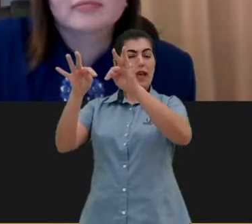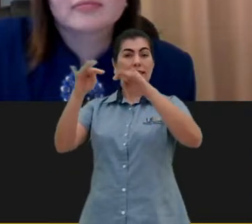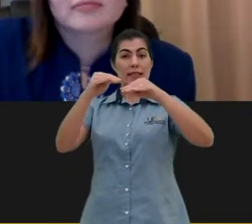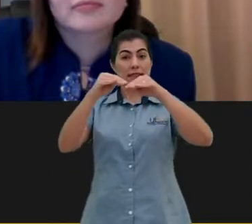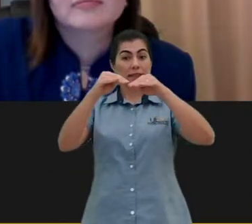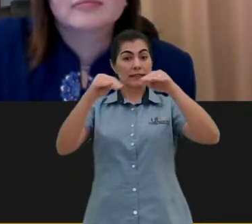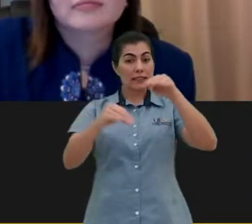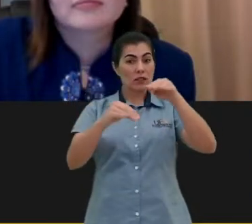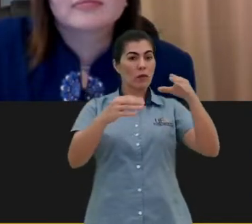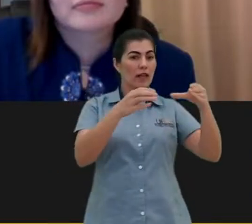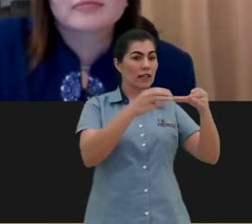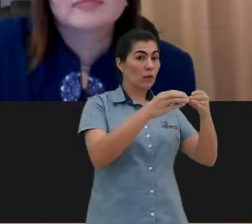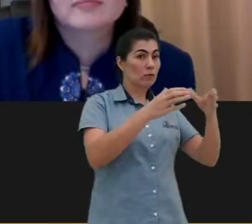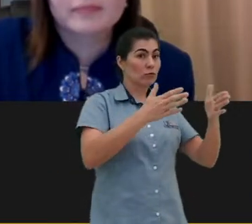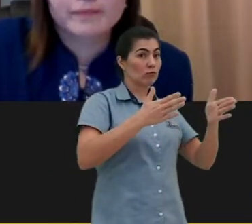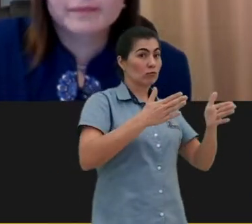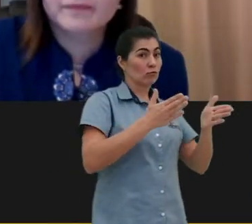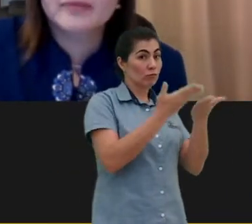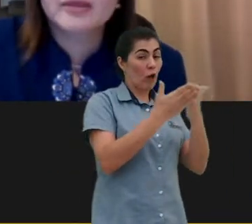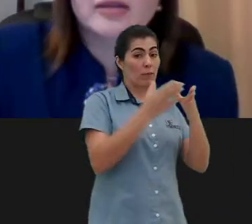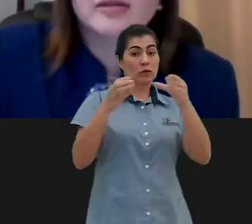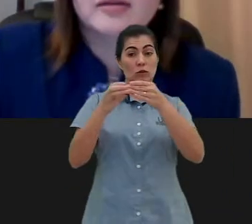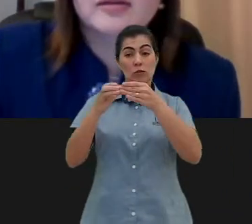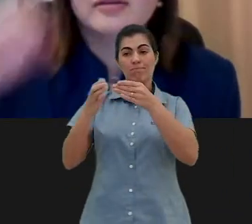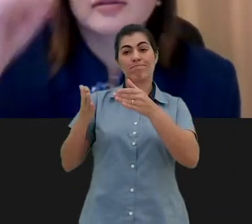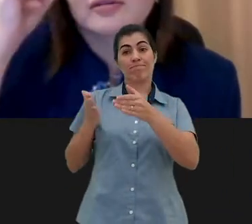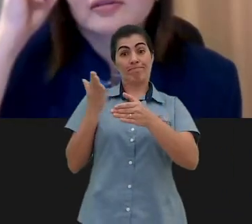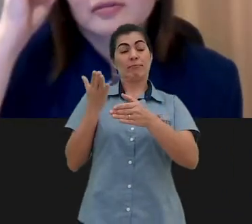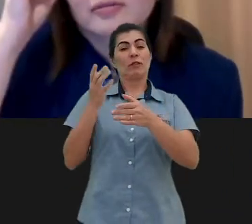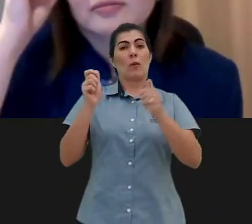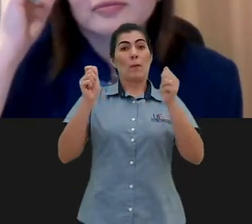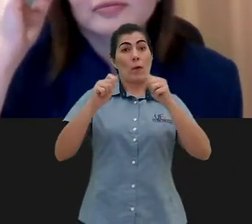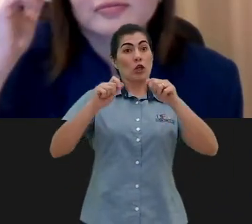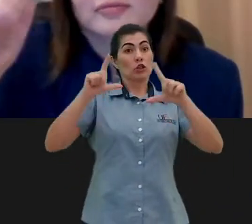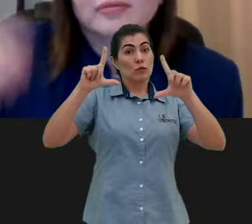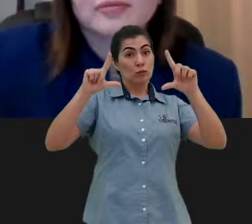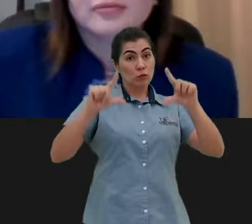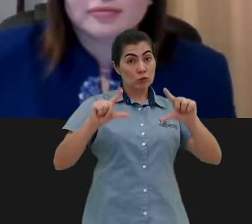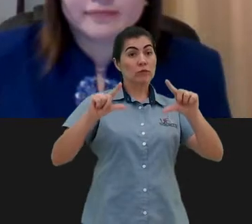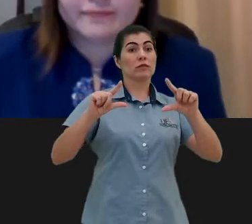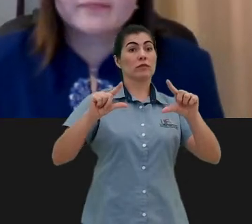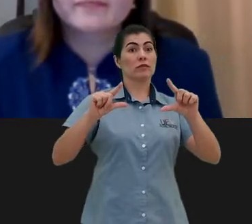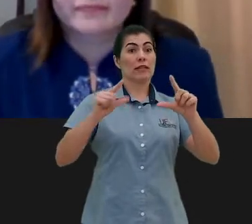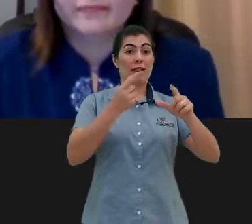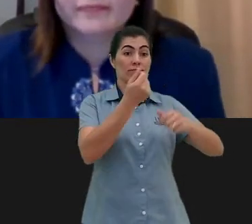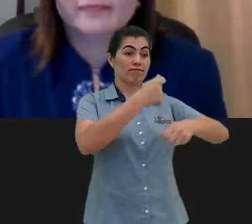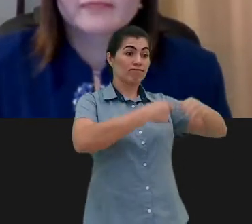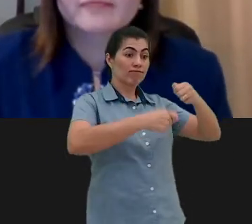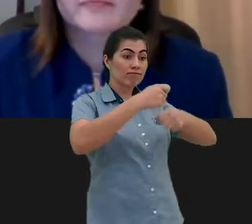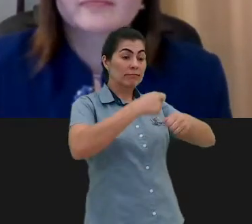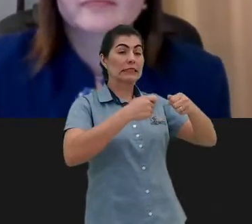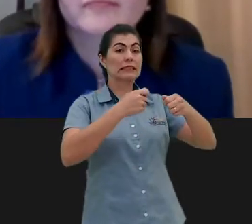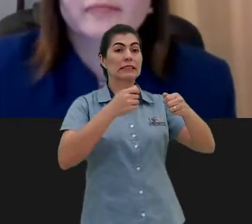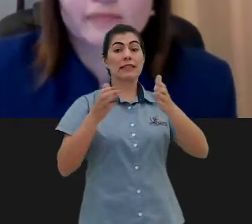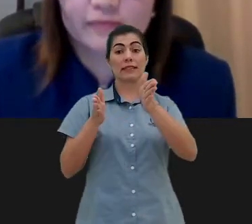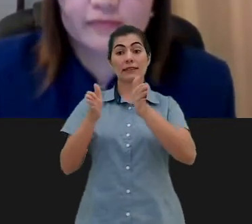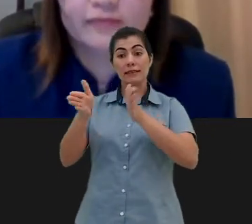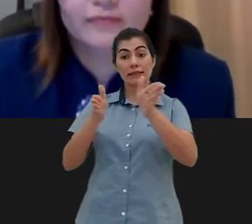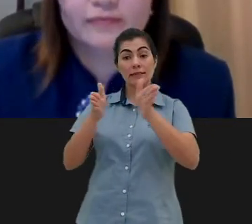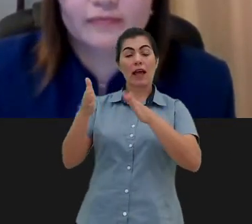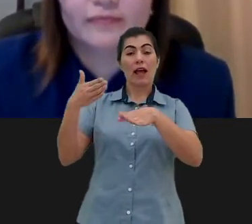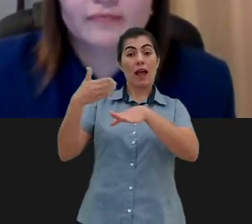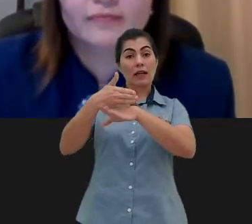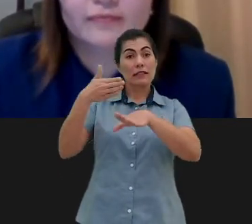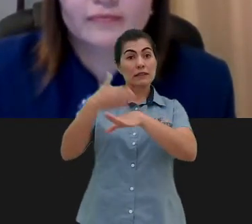essa desigualdade pode diminuir? Então, acho que as duas perguntas estavam em relação a questões econômicas e acessibilidade